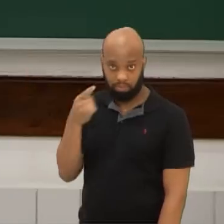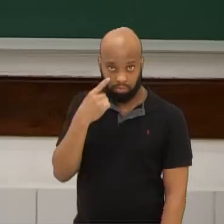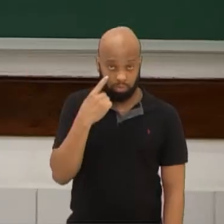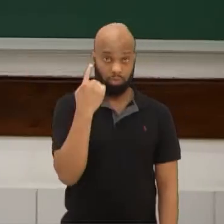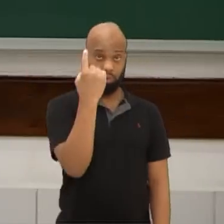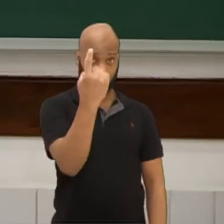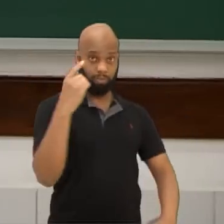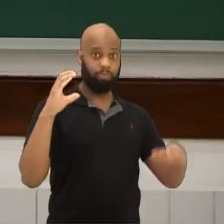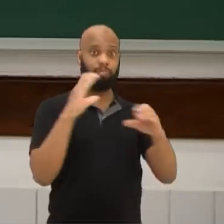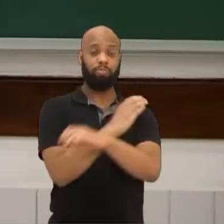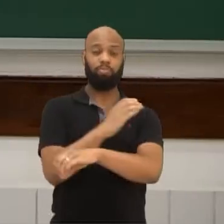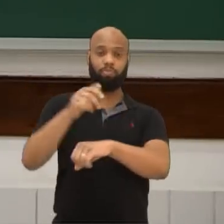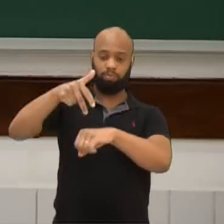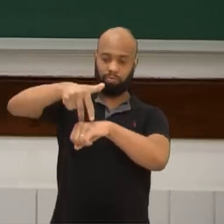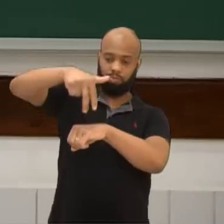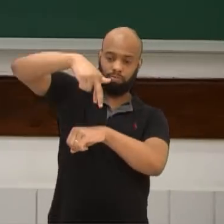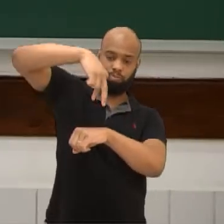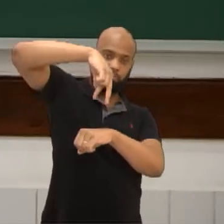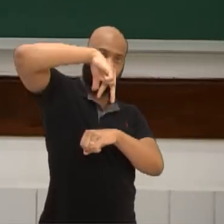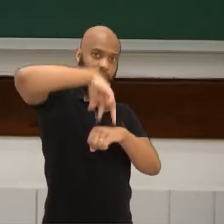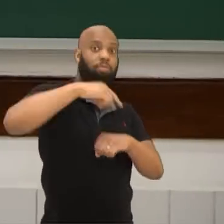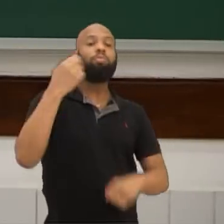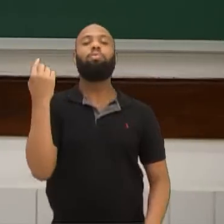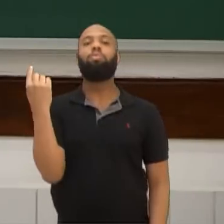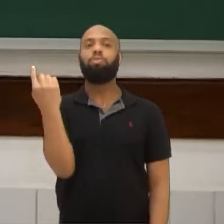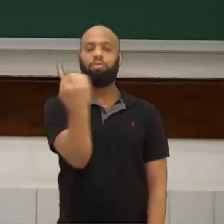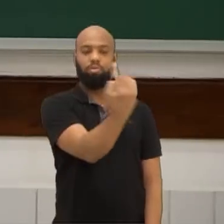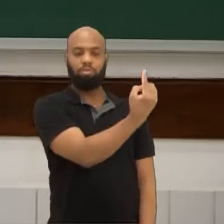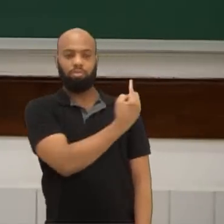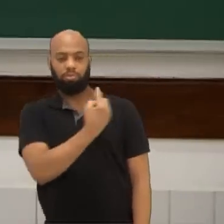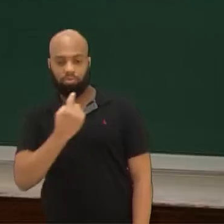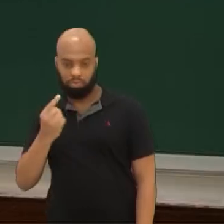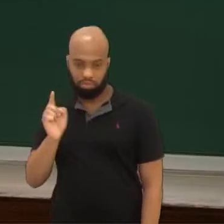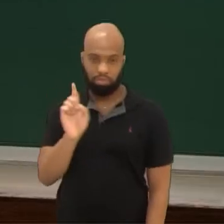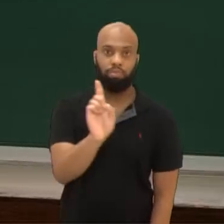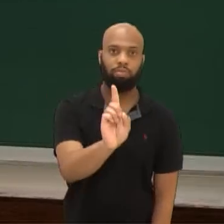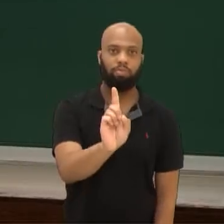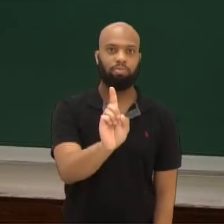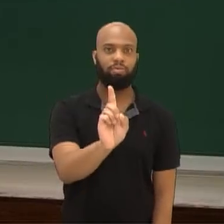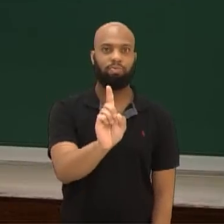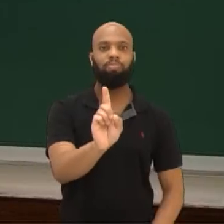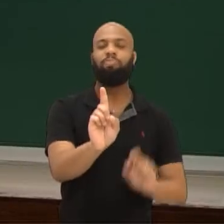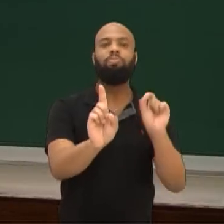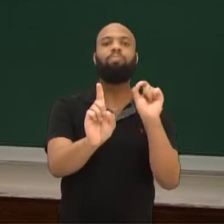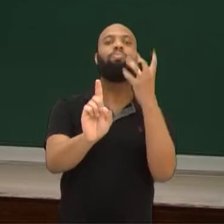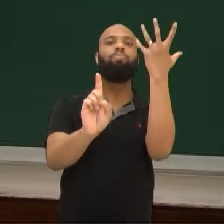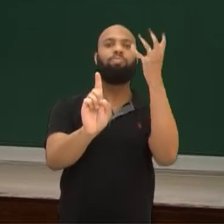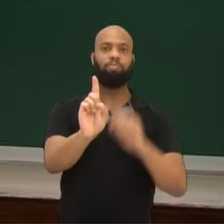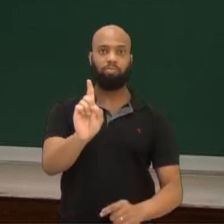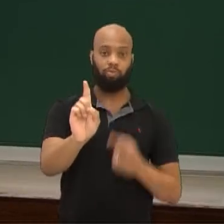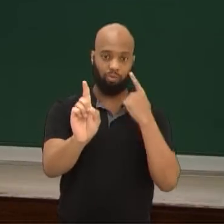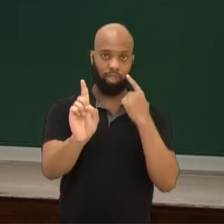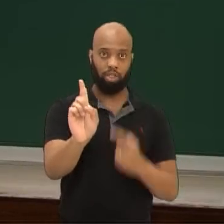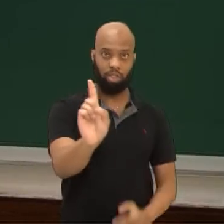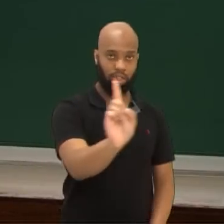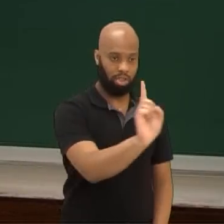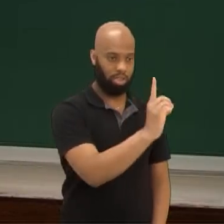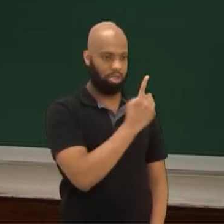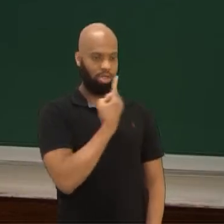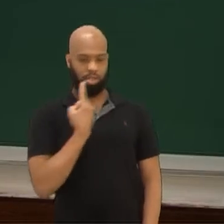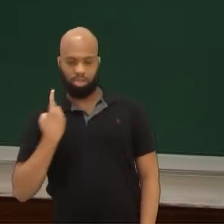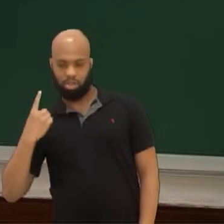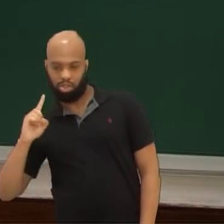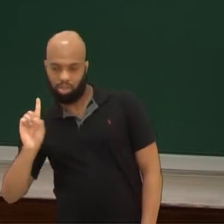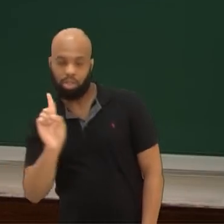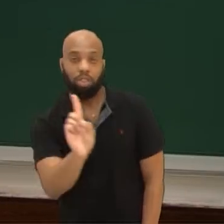vai acontecer? A professora está de frente novamente com vocês. Então, o que acontece? Ó, vocês estão de frente